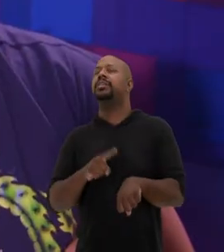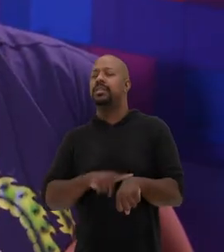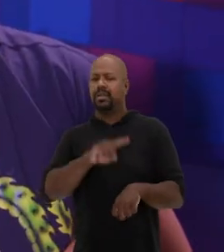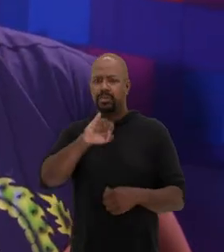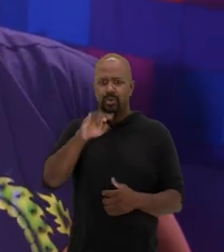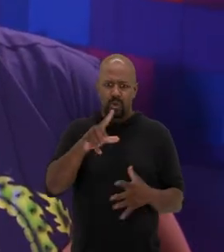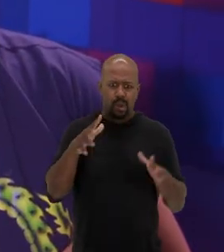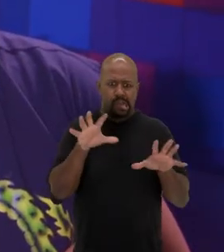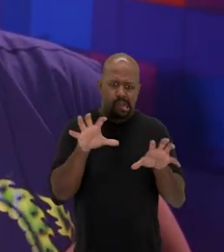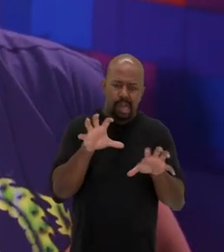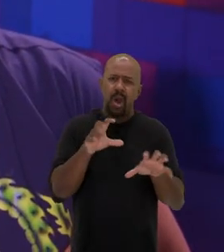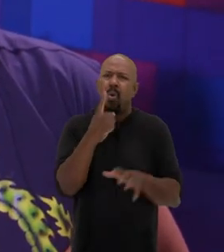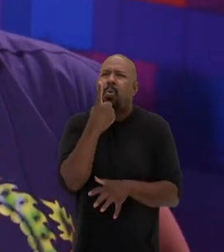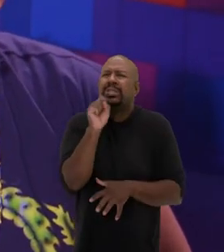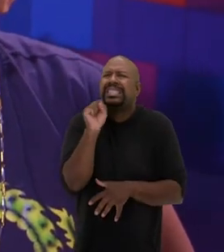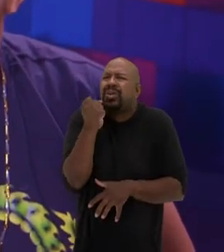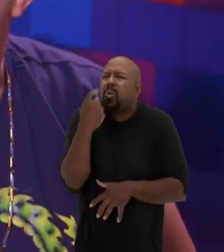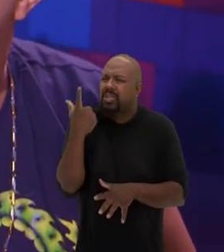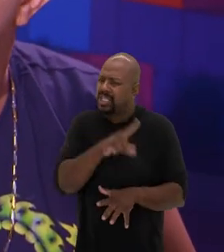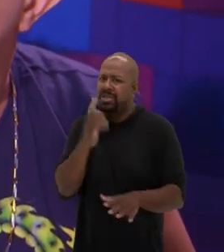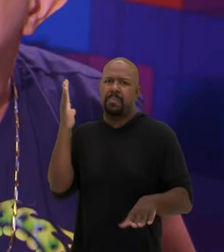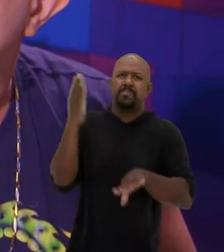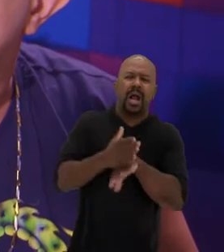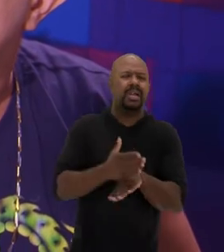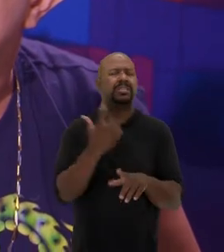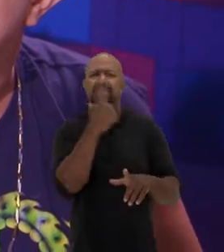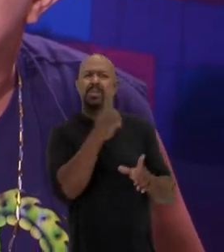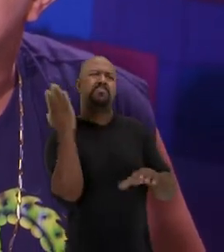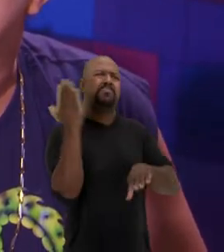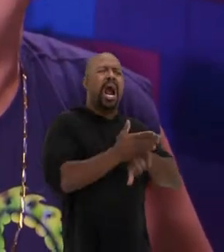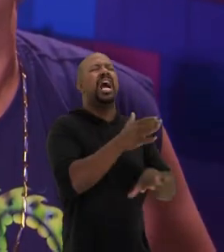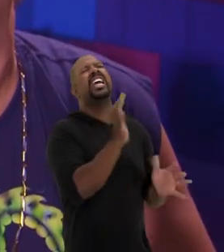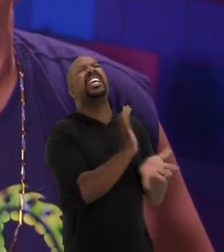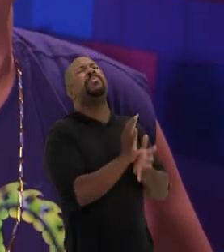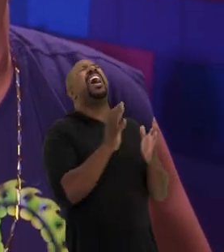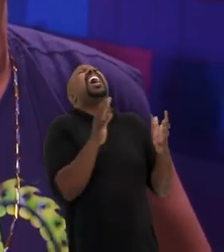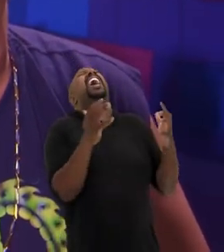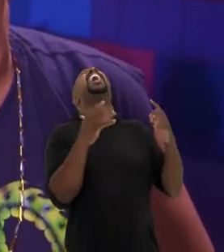O jogo travou um segundo antes da nossa vitória e da derrota da equipe...